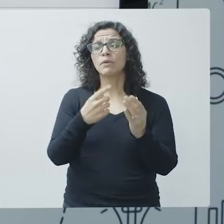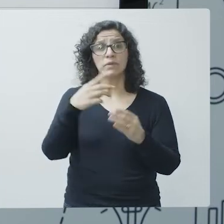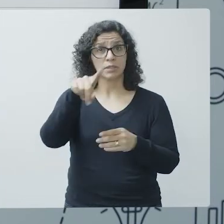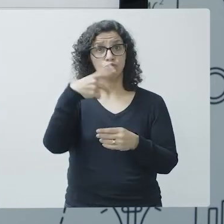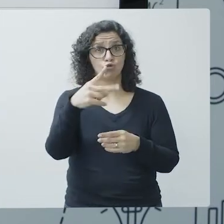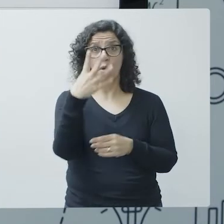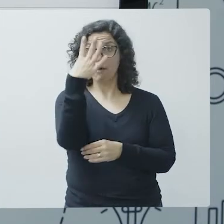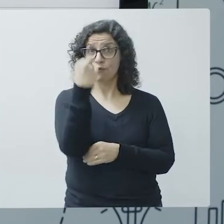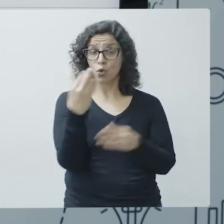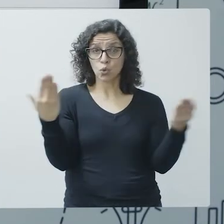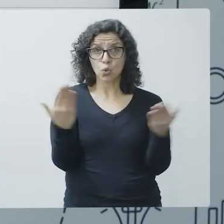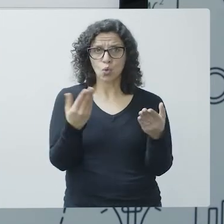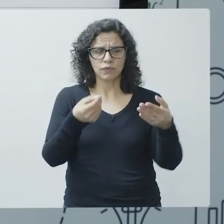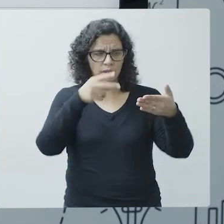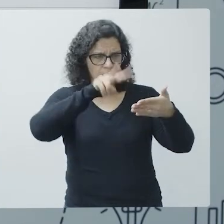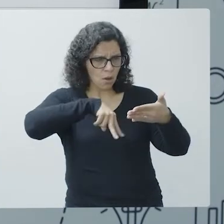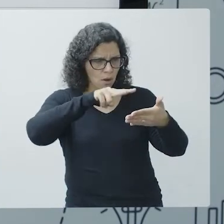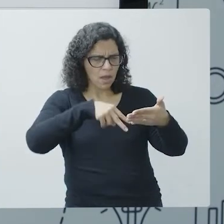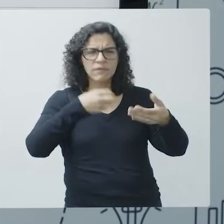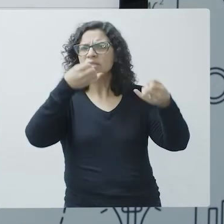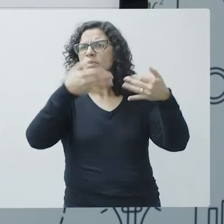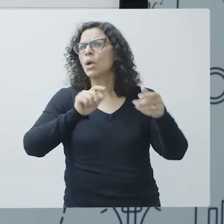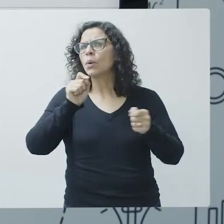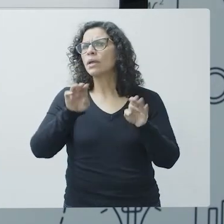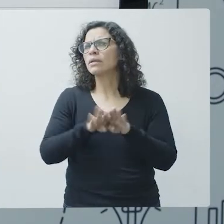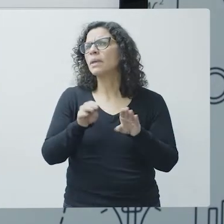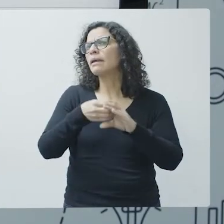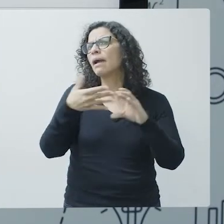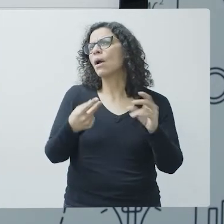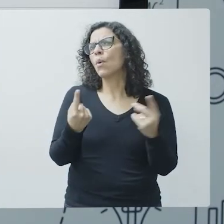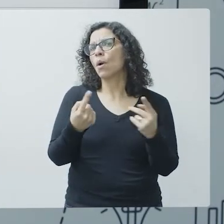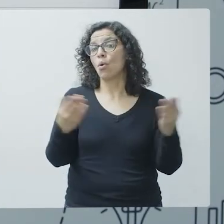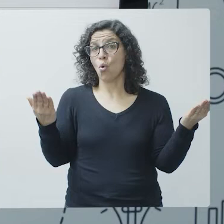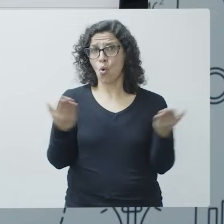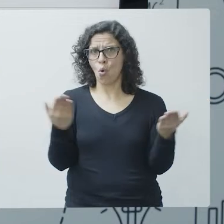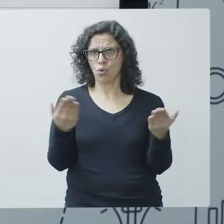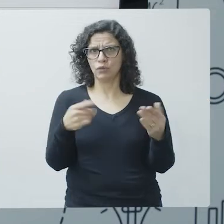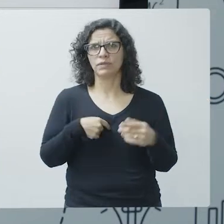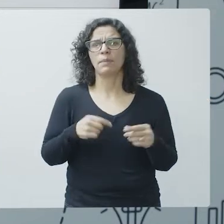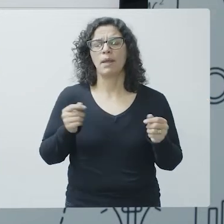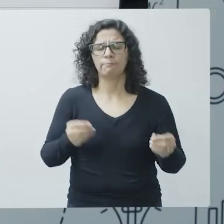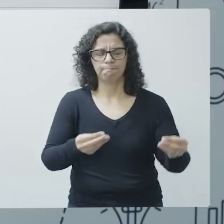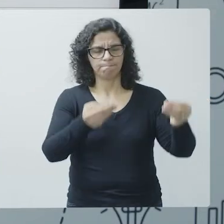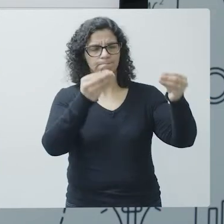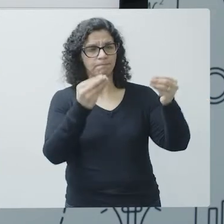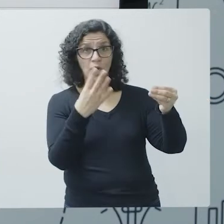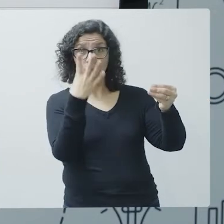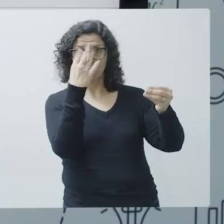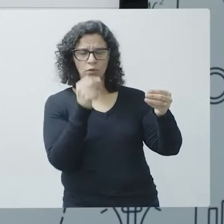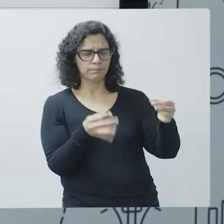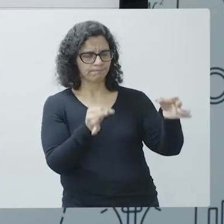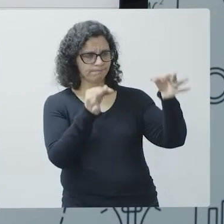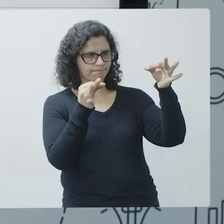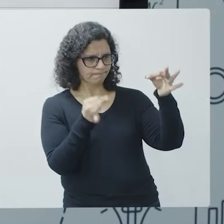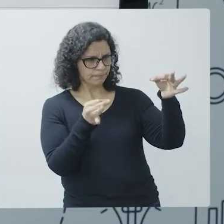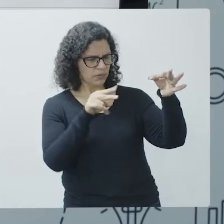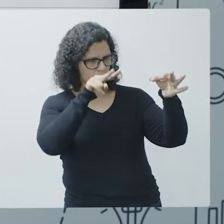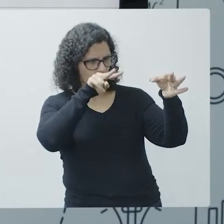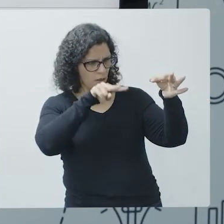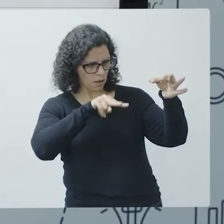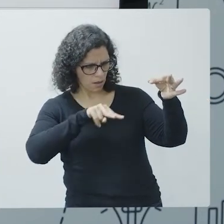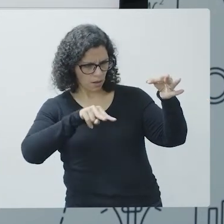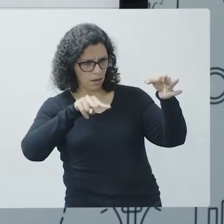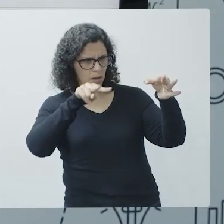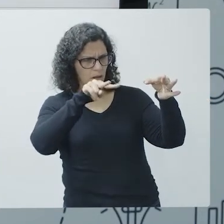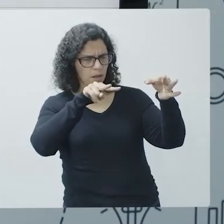retrato hoje? Hoje. Vou dizer que hoje você vai pegar uma foto sua e vai olhar